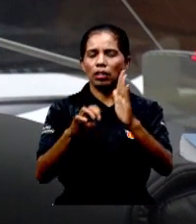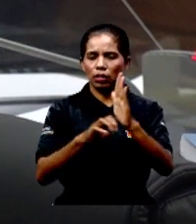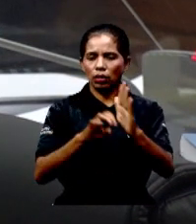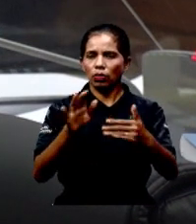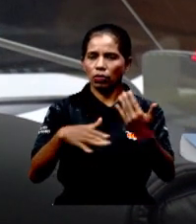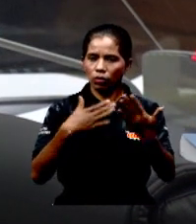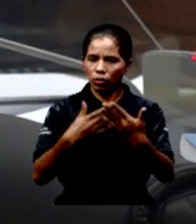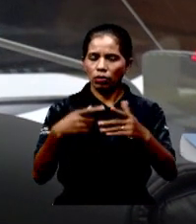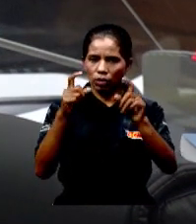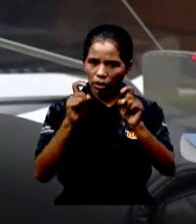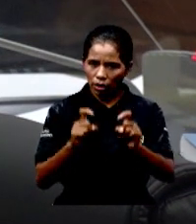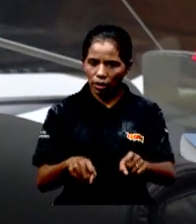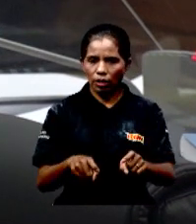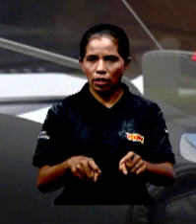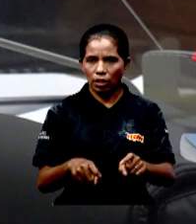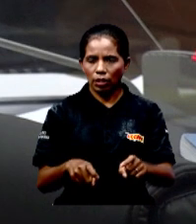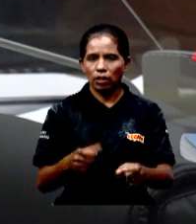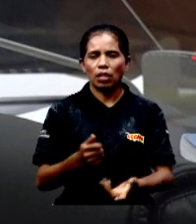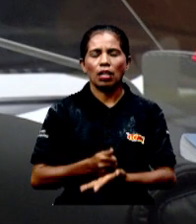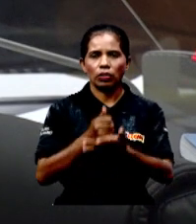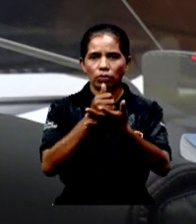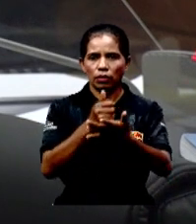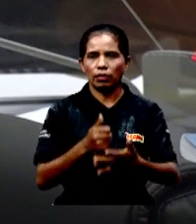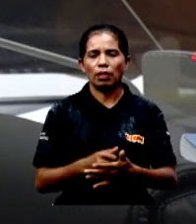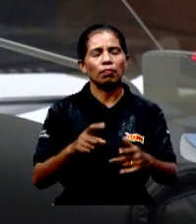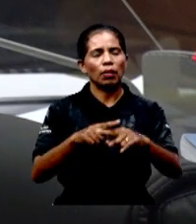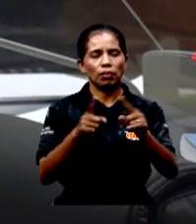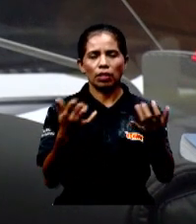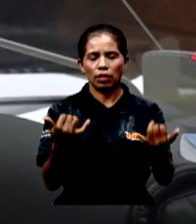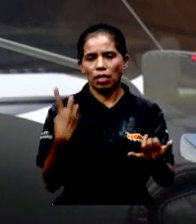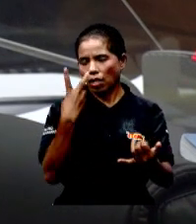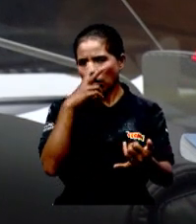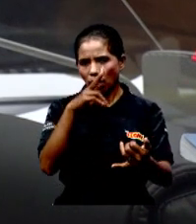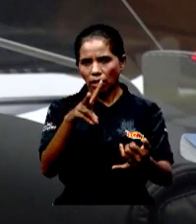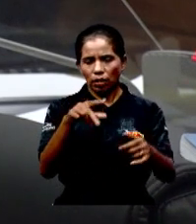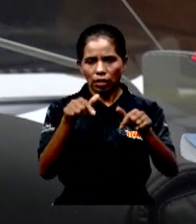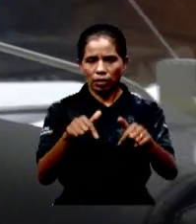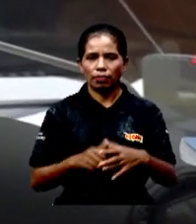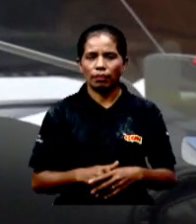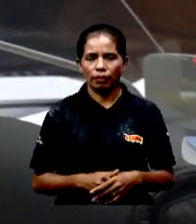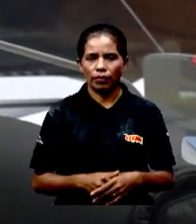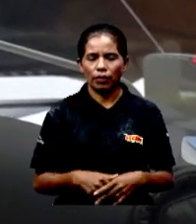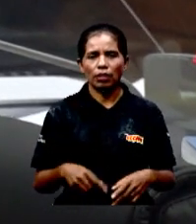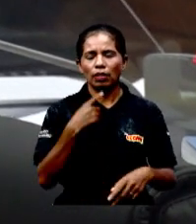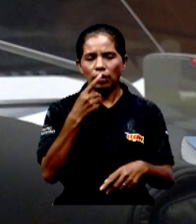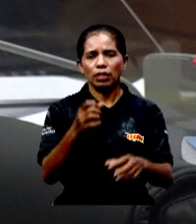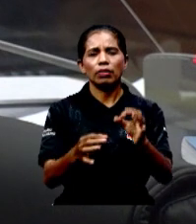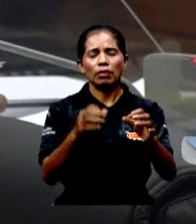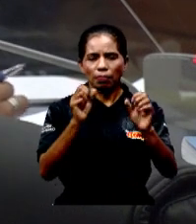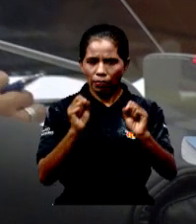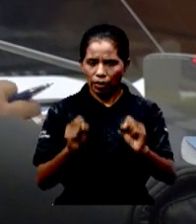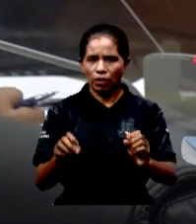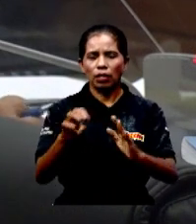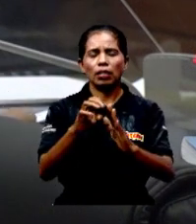Estado tem que estar em asba. Mas bem, agora está a situação ainda, né? E te sugere, se bem, é claro que o Estado